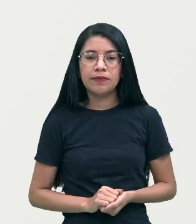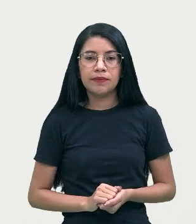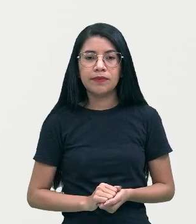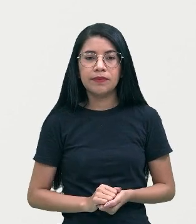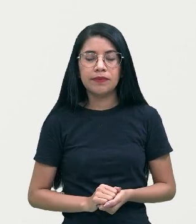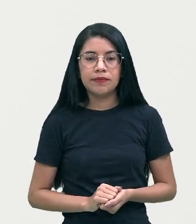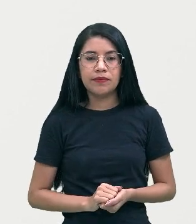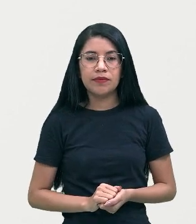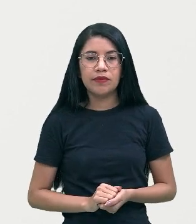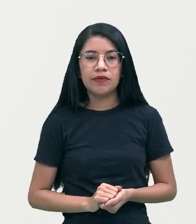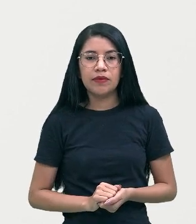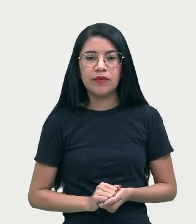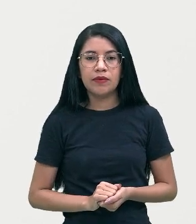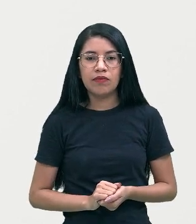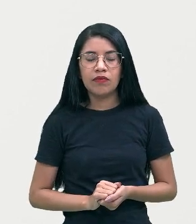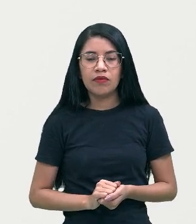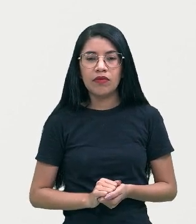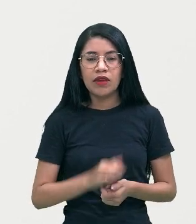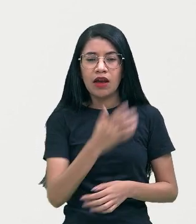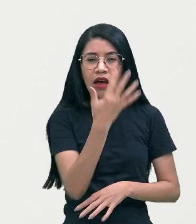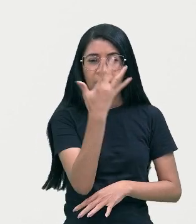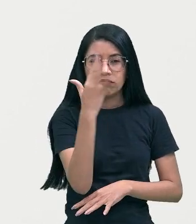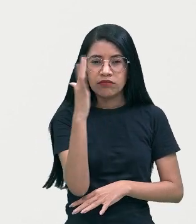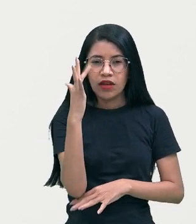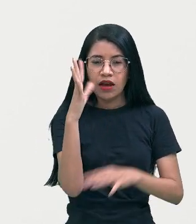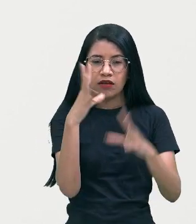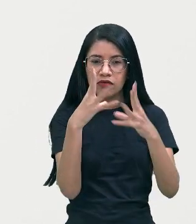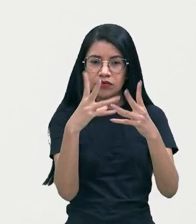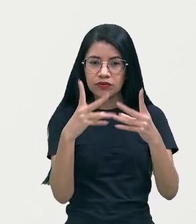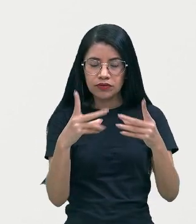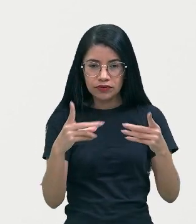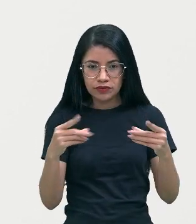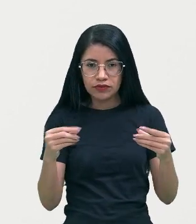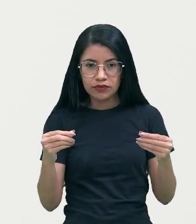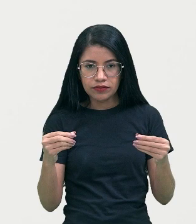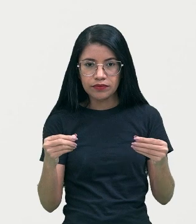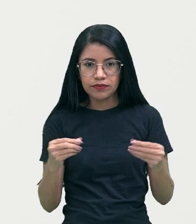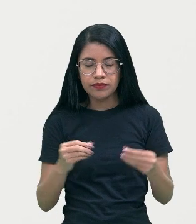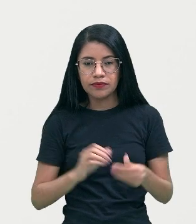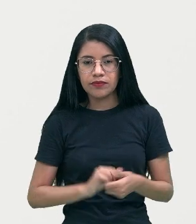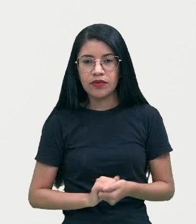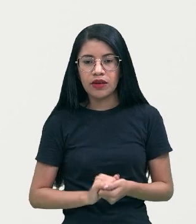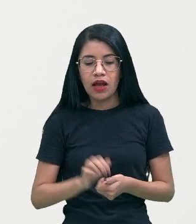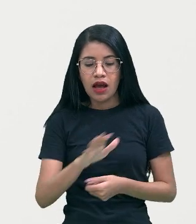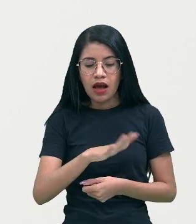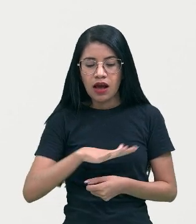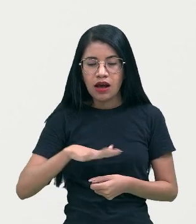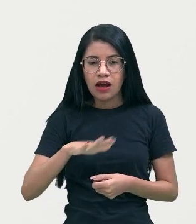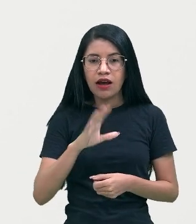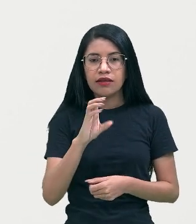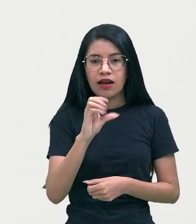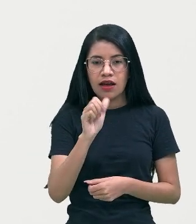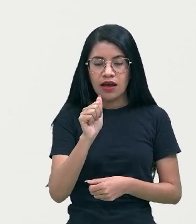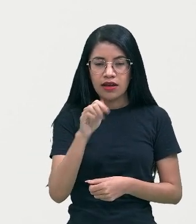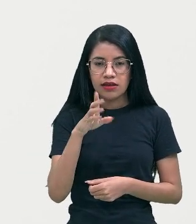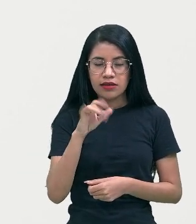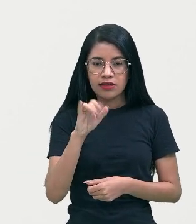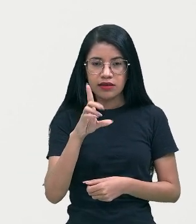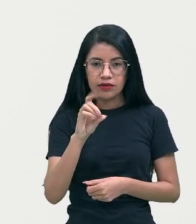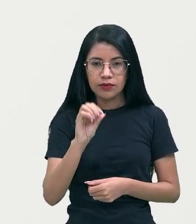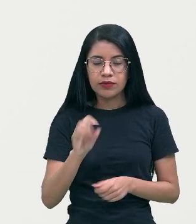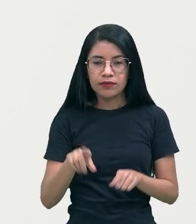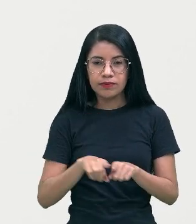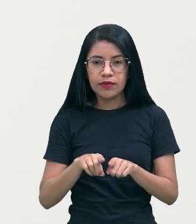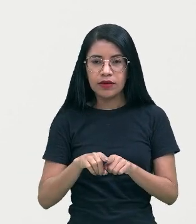em que a gente está vendo devastado praticamente, né? As plantas morreram, o solo está ácido. Outra,